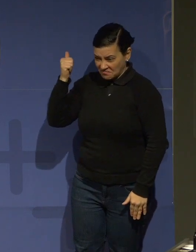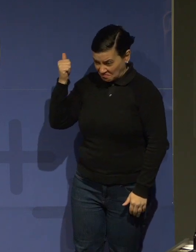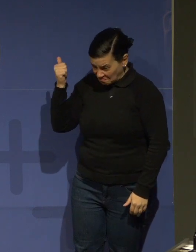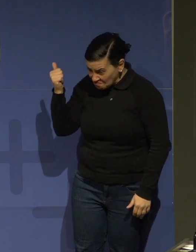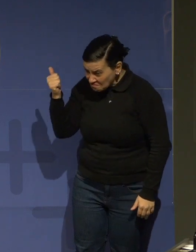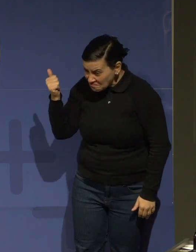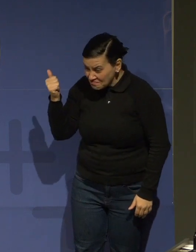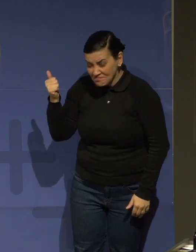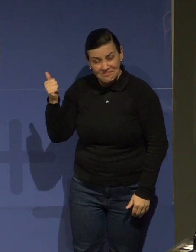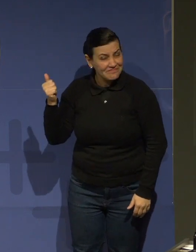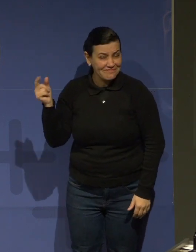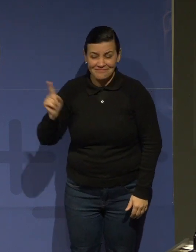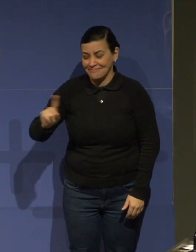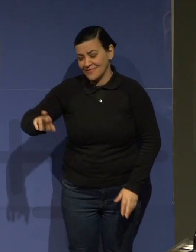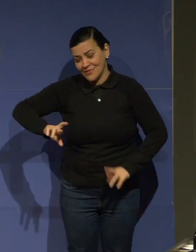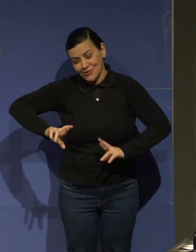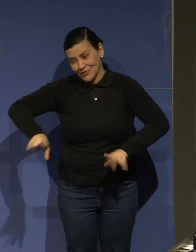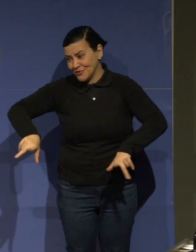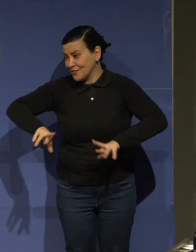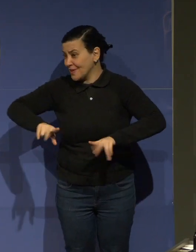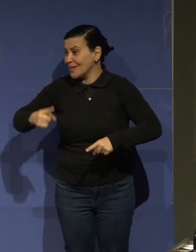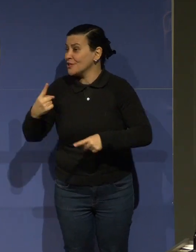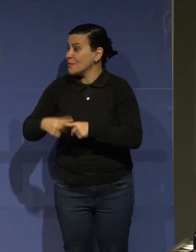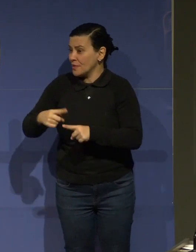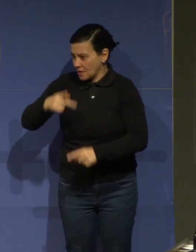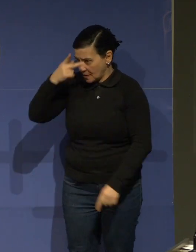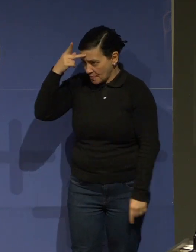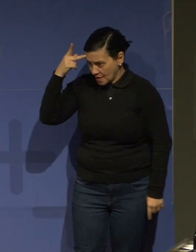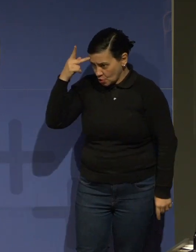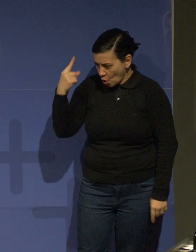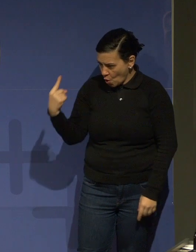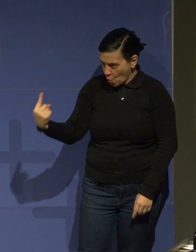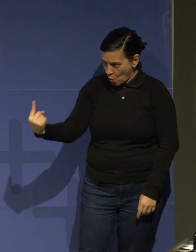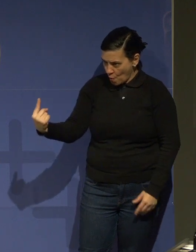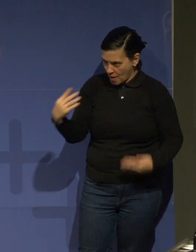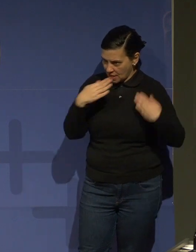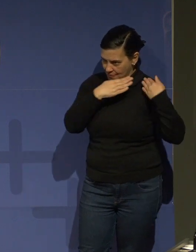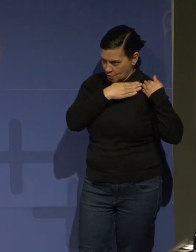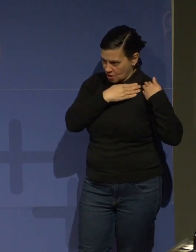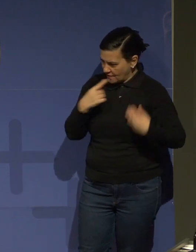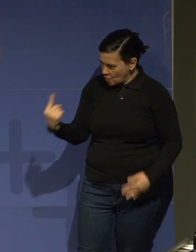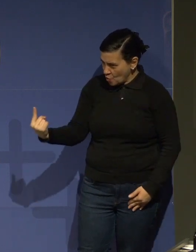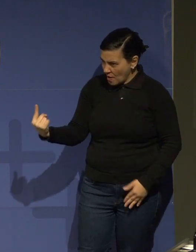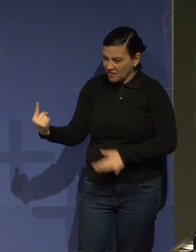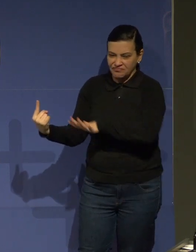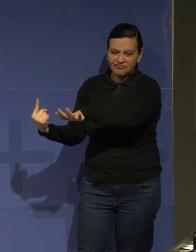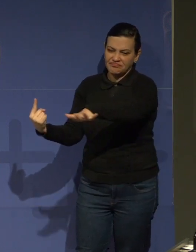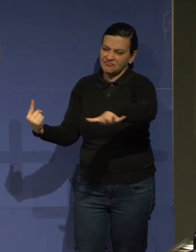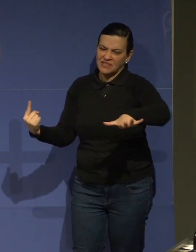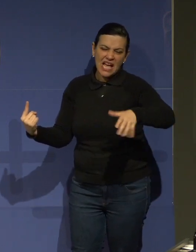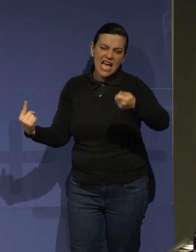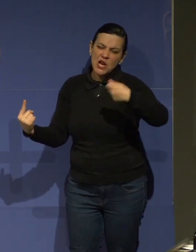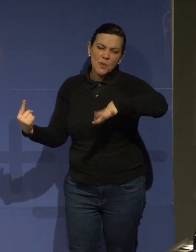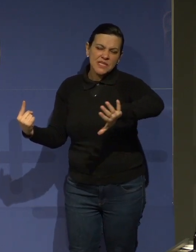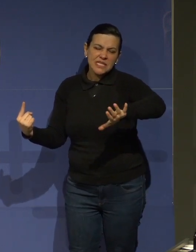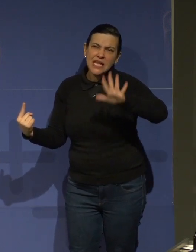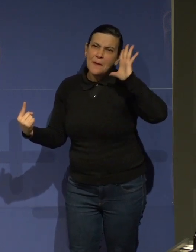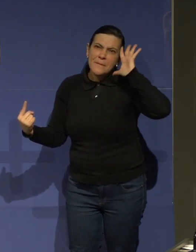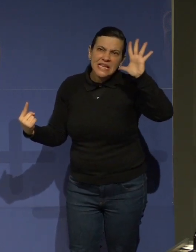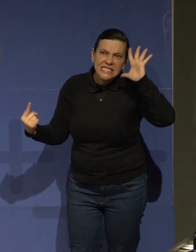porque quando a gente pensa isso, existe apenas uma pessoa responsável pela acessibilidade, todo o resto não precisa sequer pensar